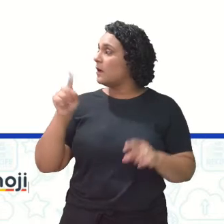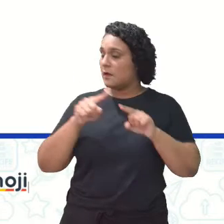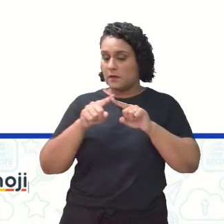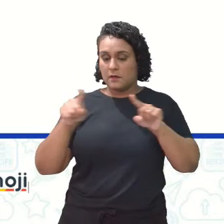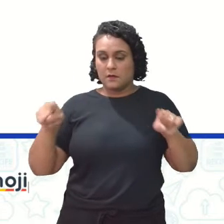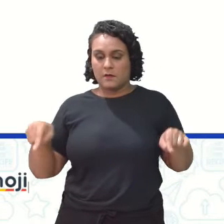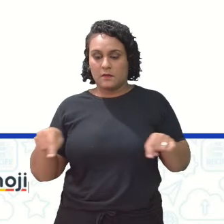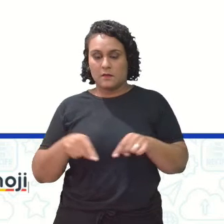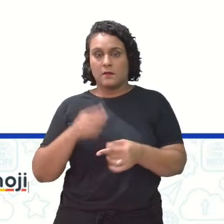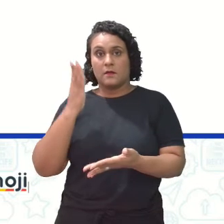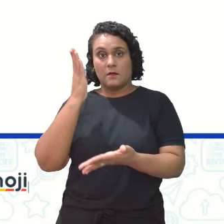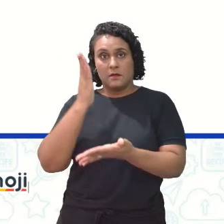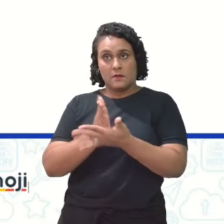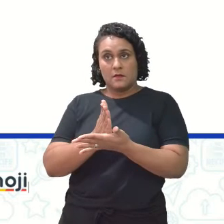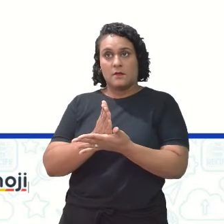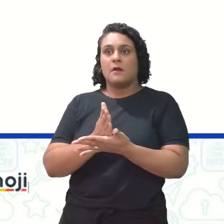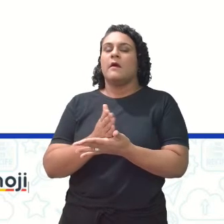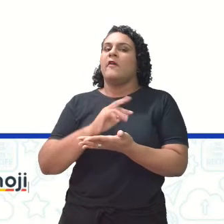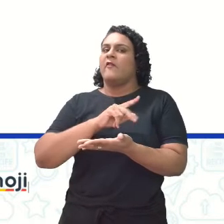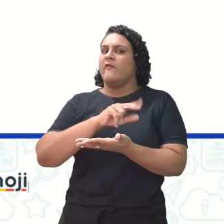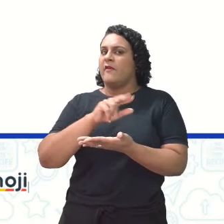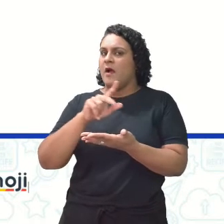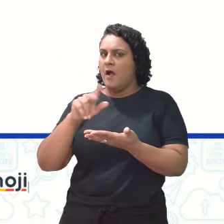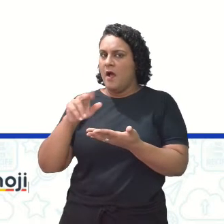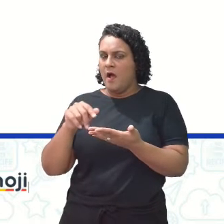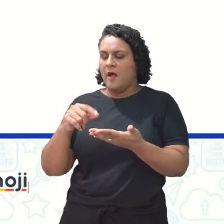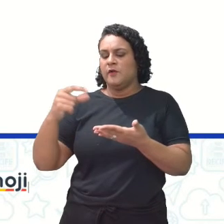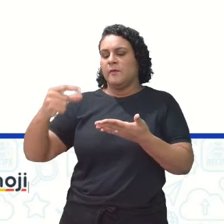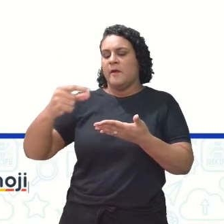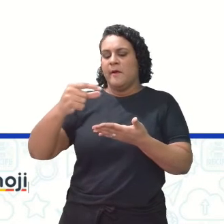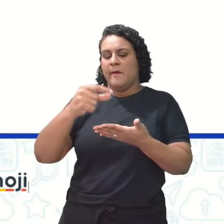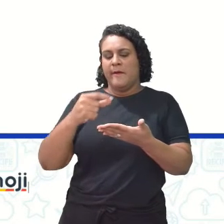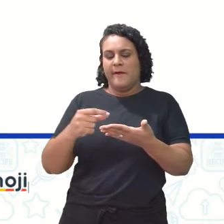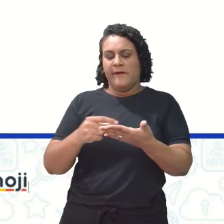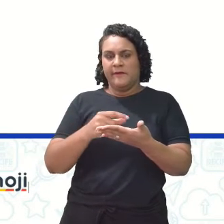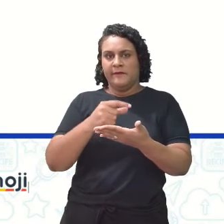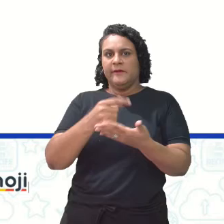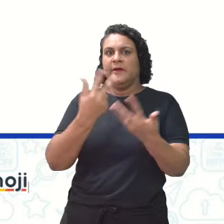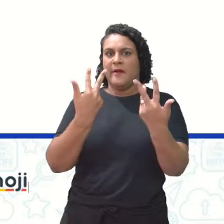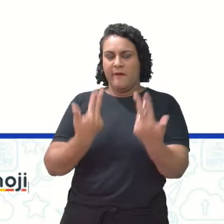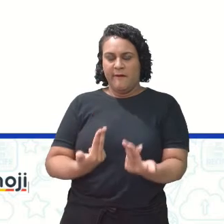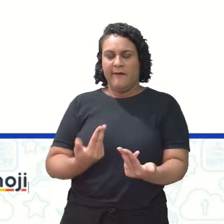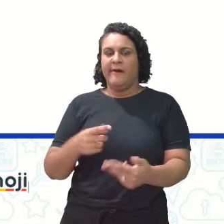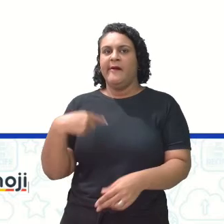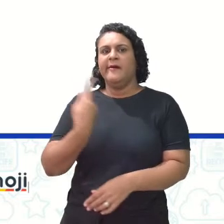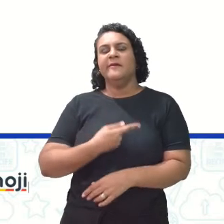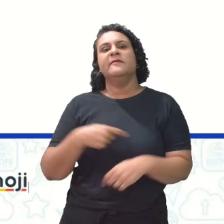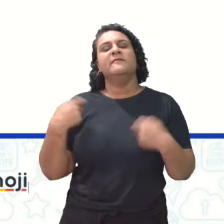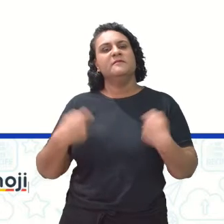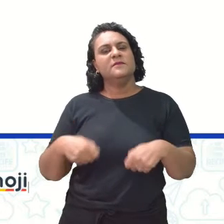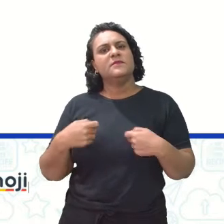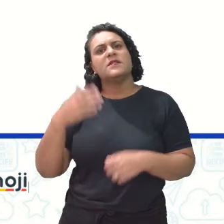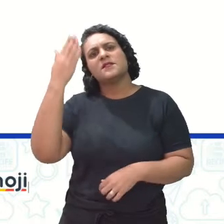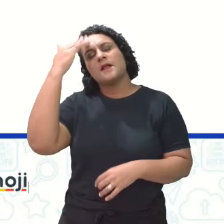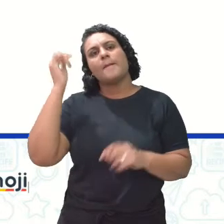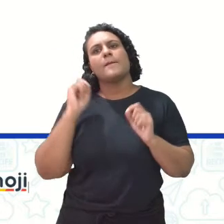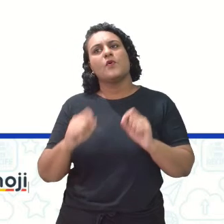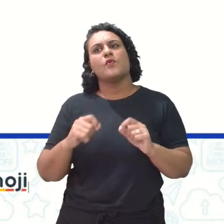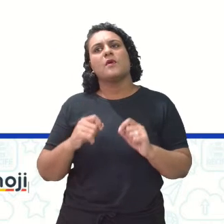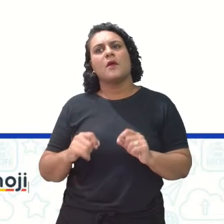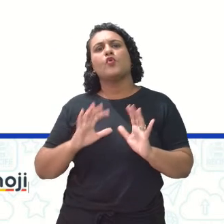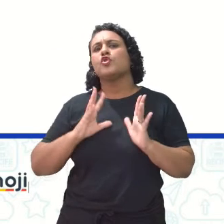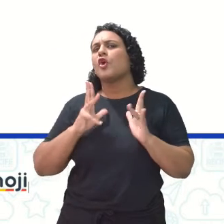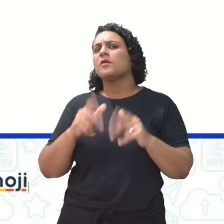foi dividida aí em vários quadradinhos, certo? Iguais. E a gente precisa saber quantos quadradinhos eu tenho aí no